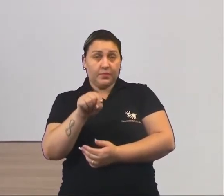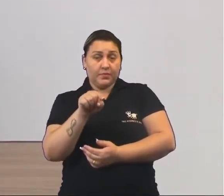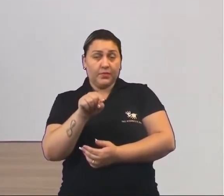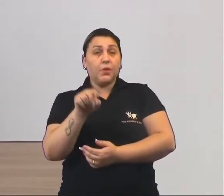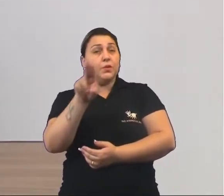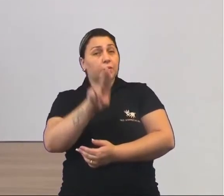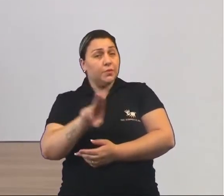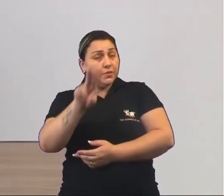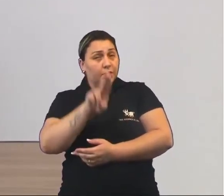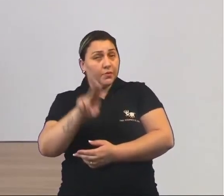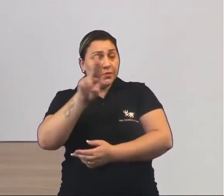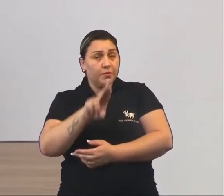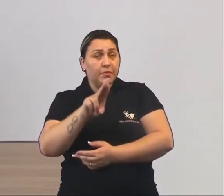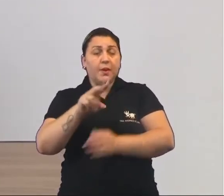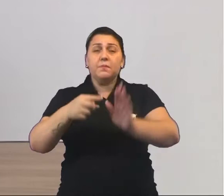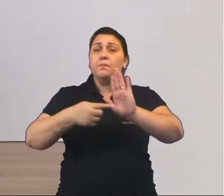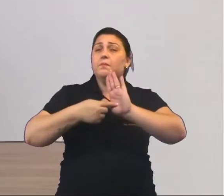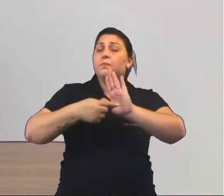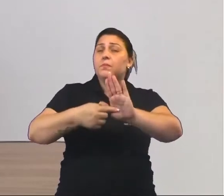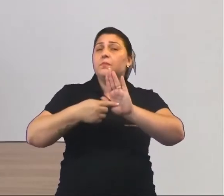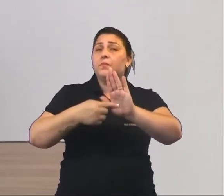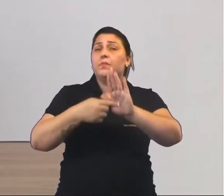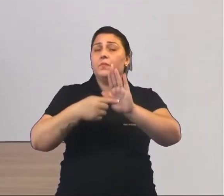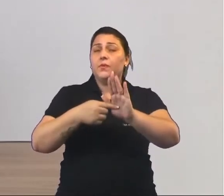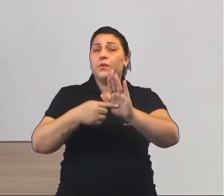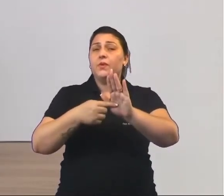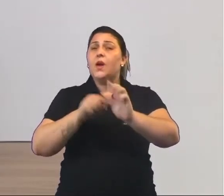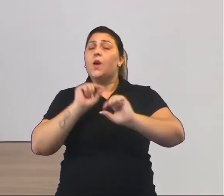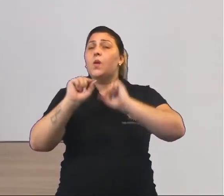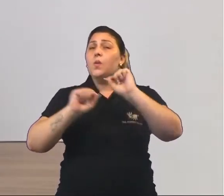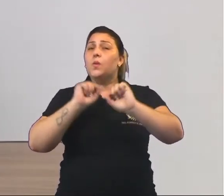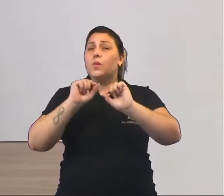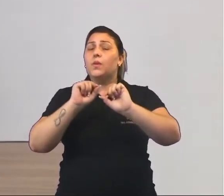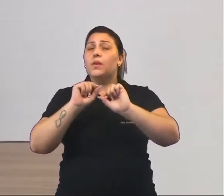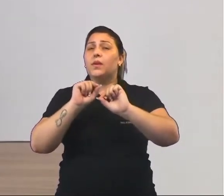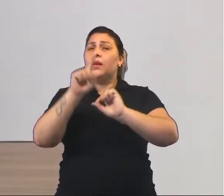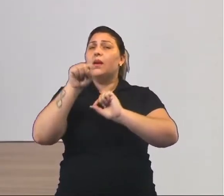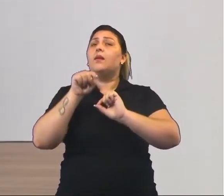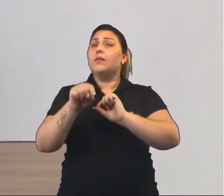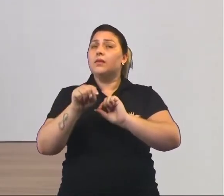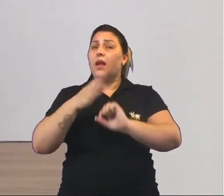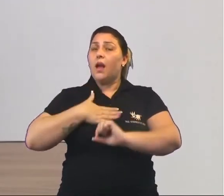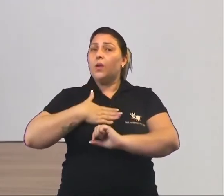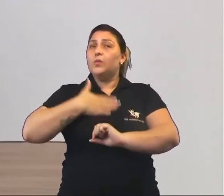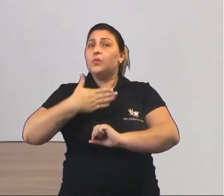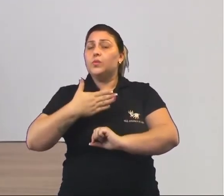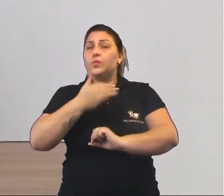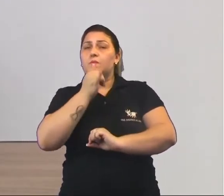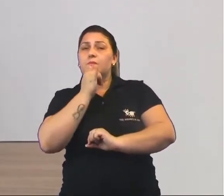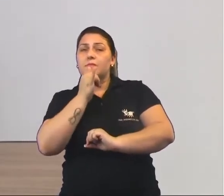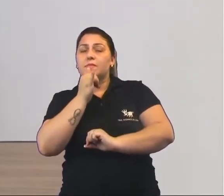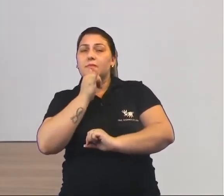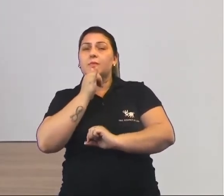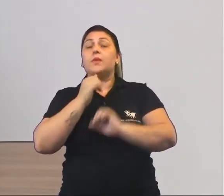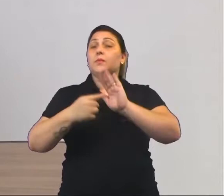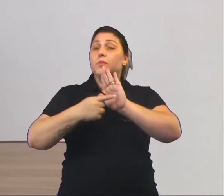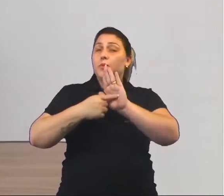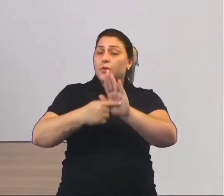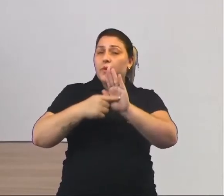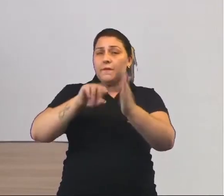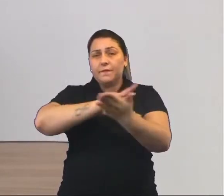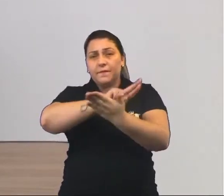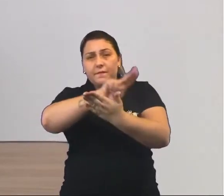são utilizados para indicar entonações exclamativas. Isso mesmo. E assim vai